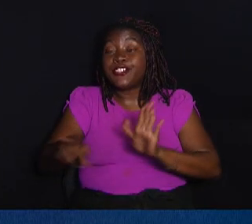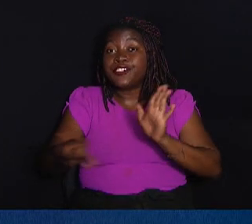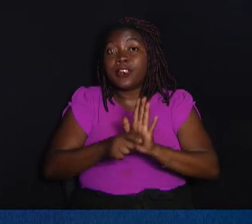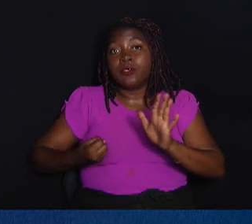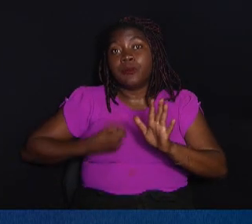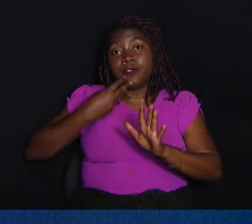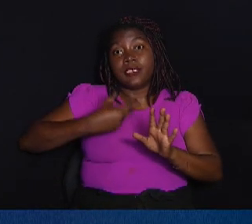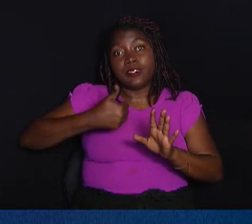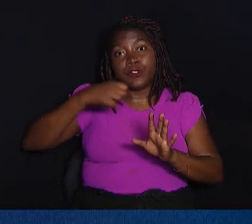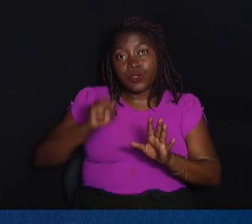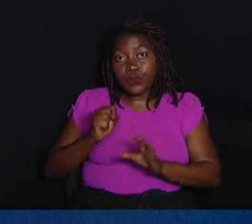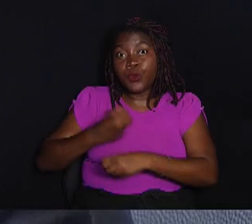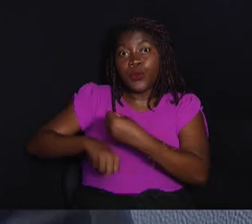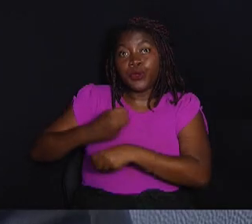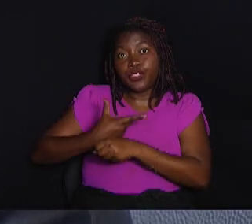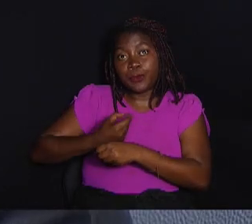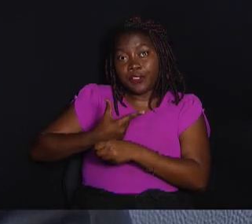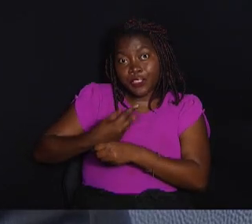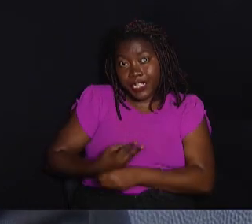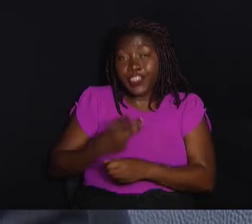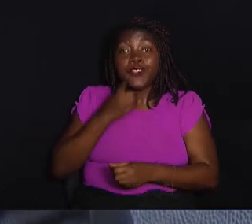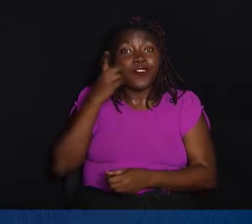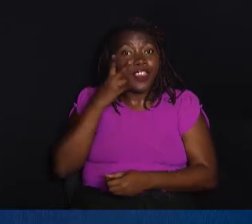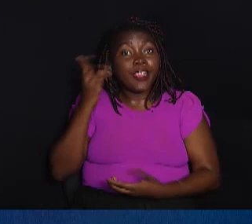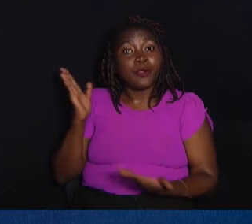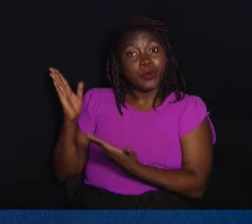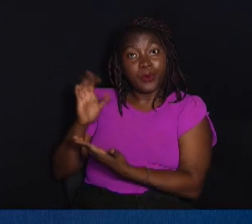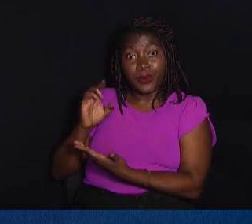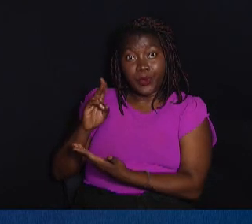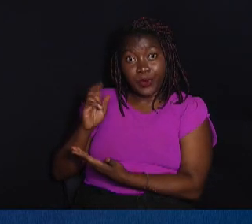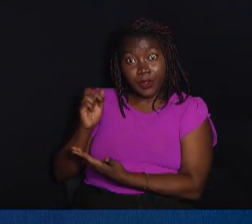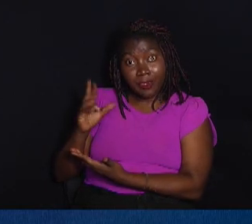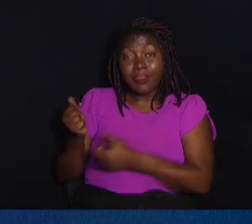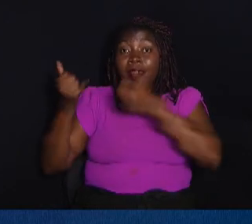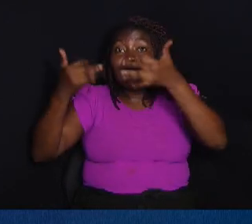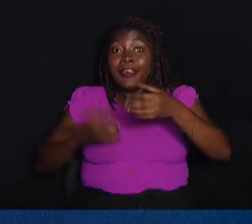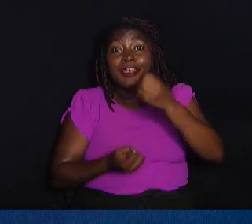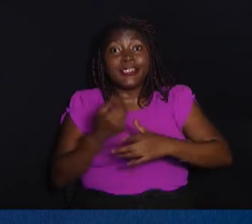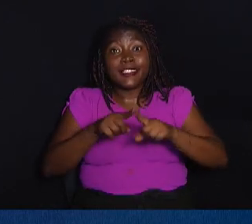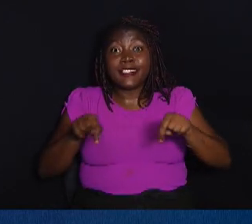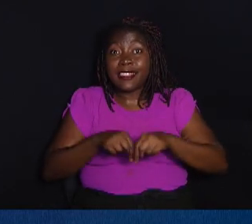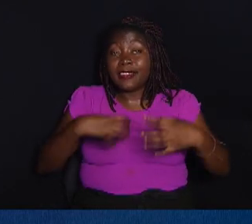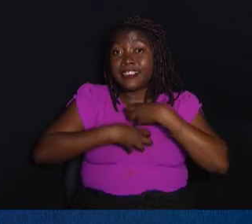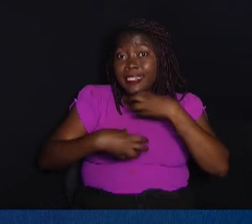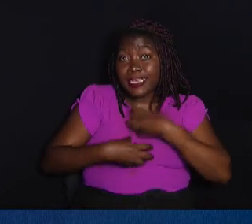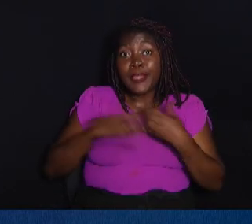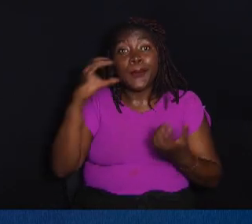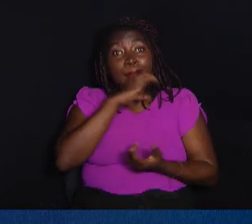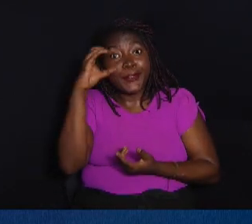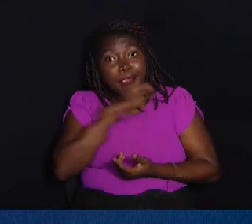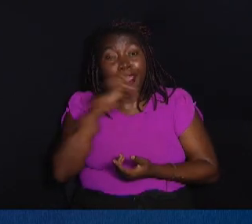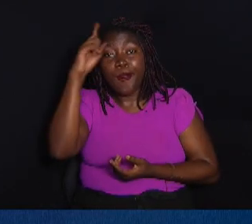318 de 2023 do vereador Eduardo magoga dispõe sobre a criação de salas sensoriais nos prontos socorros